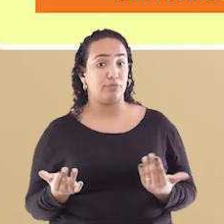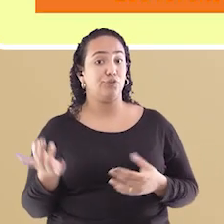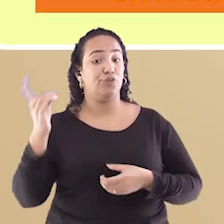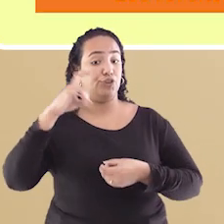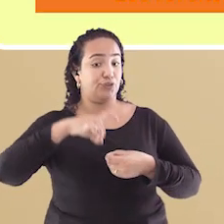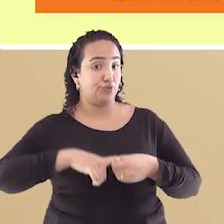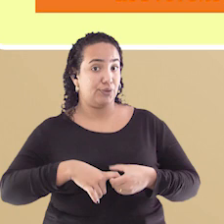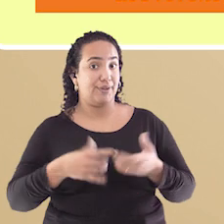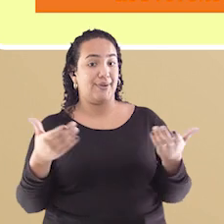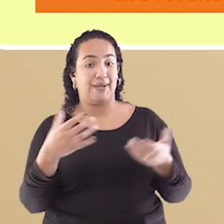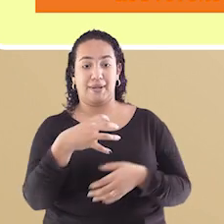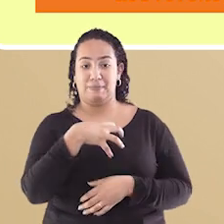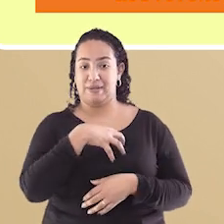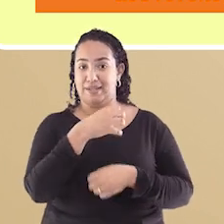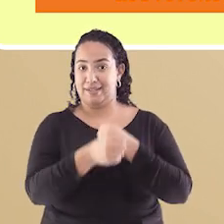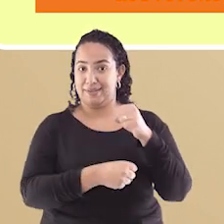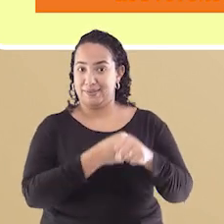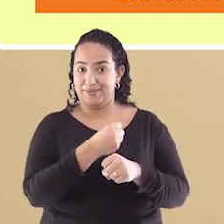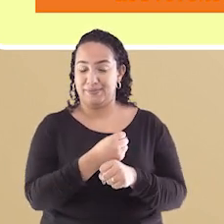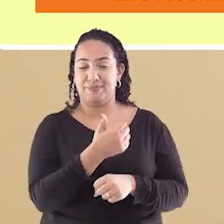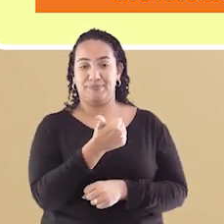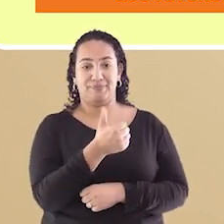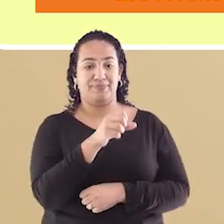para a Bahia, só que agora no ano de